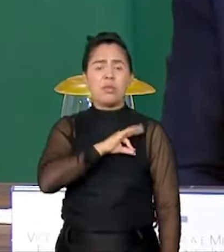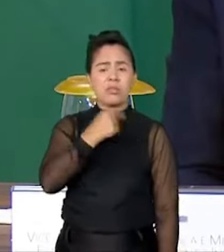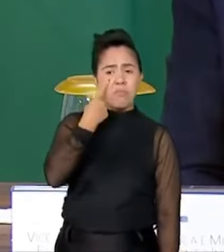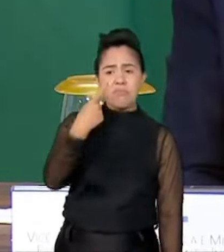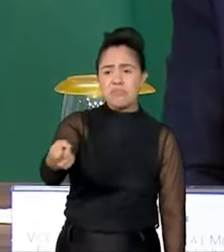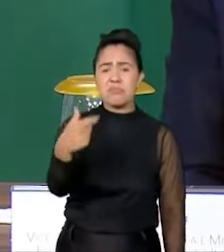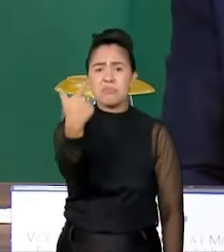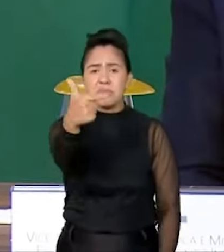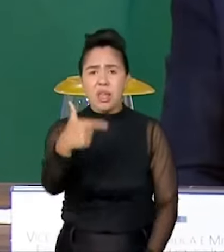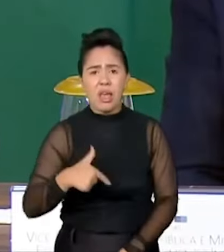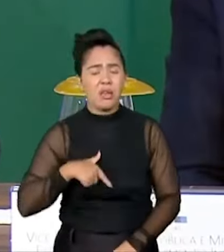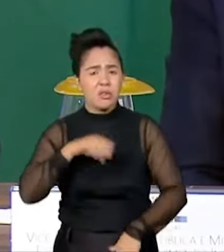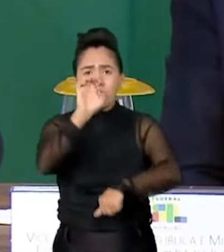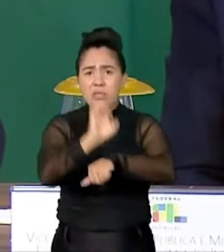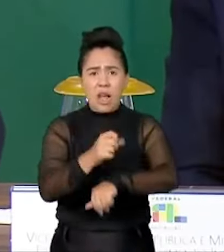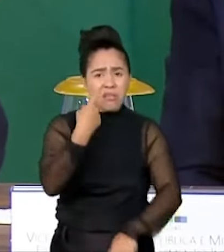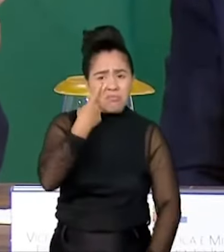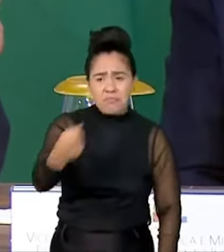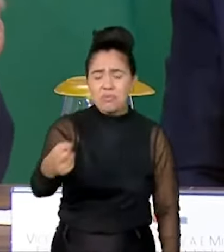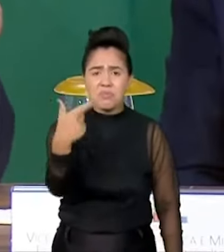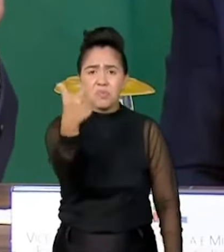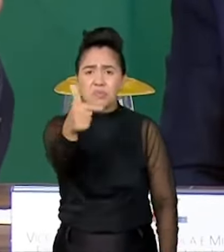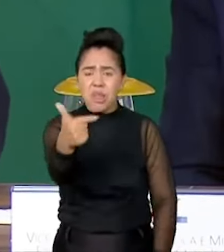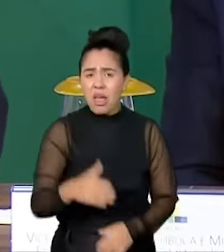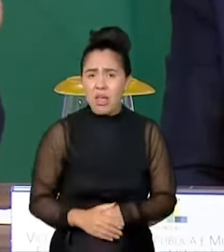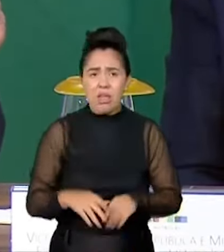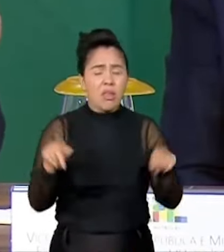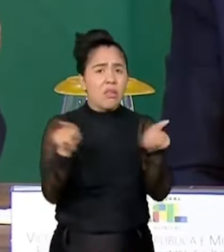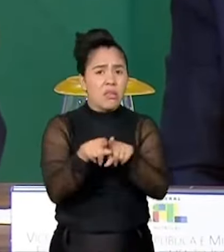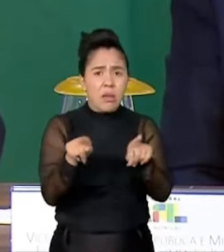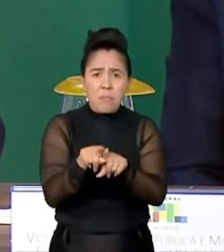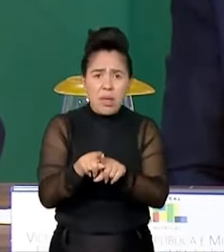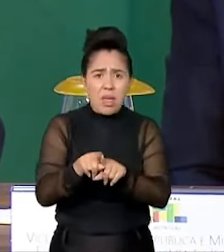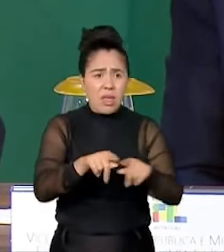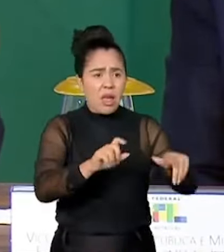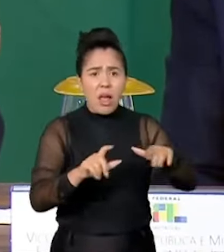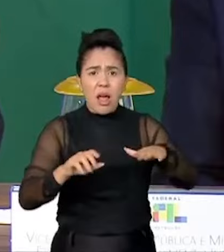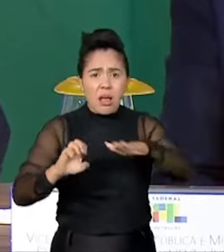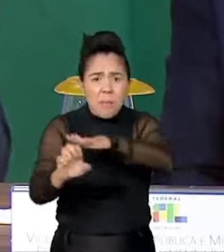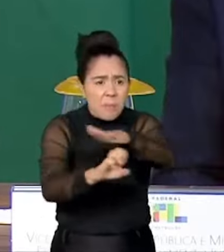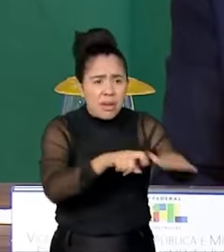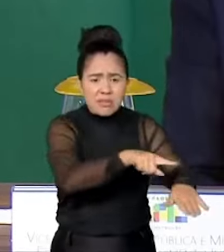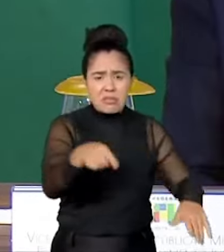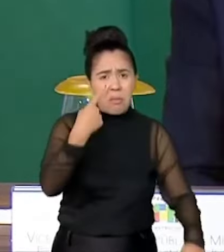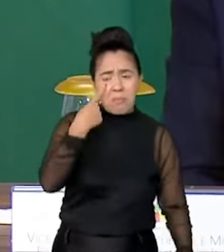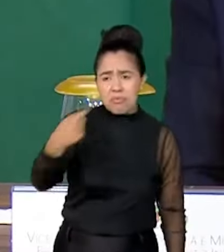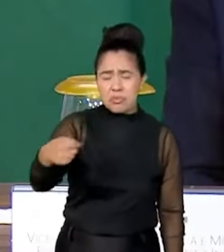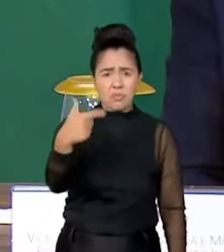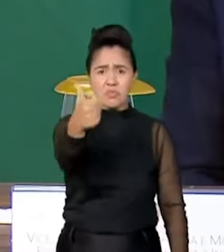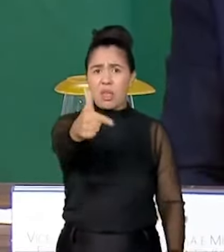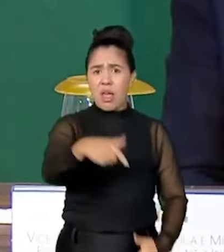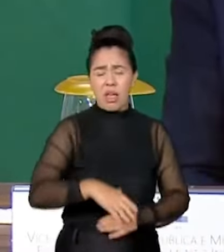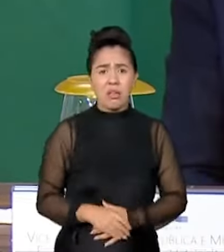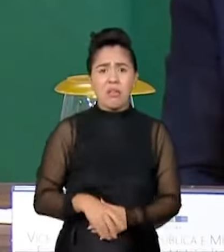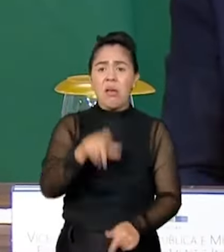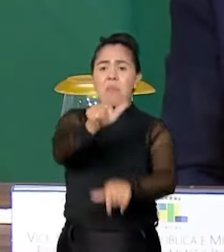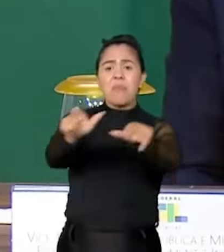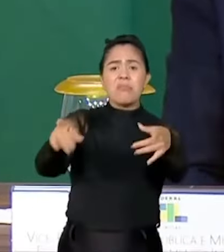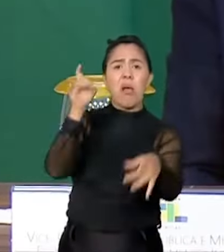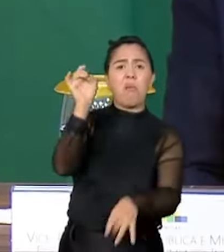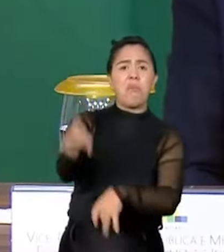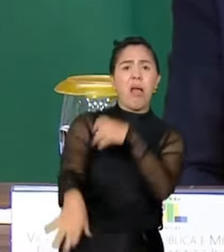o Estado não tem mais interesse por eles e o mercado muito menos. Então, são figuras que ficam